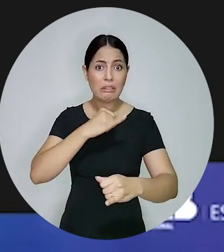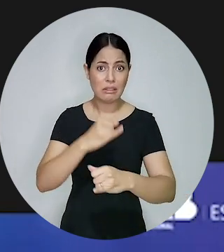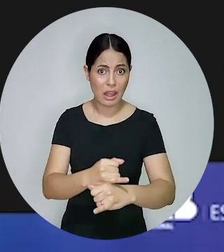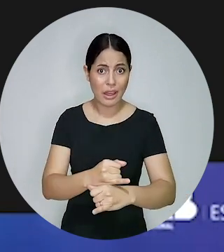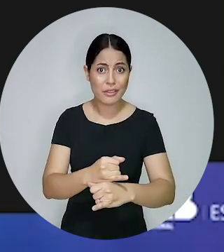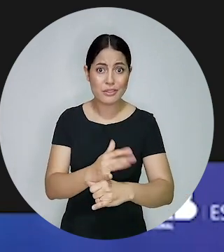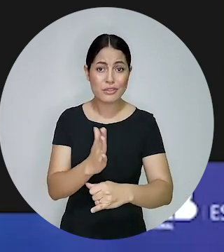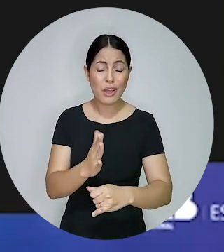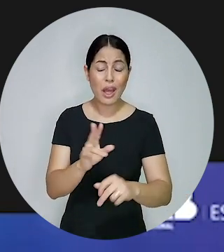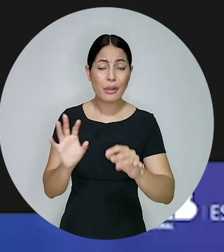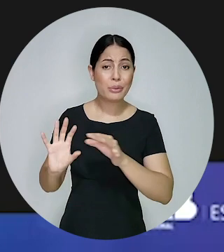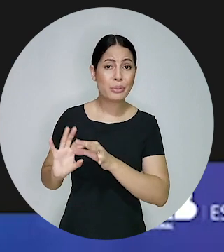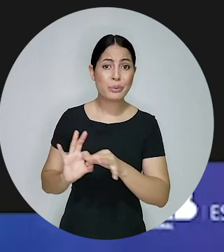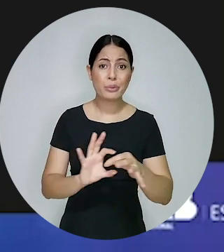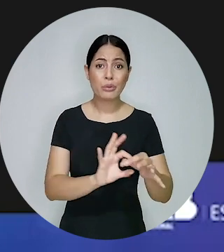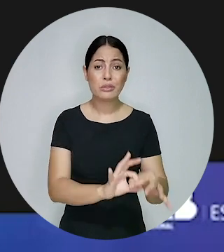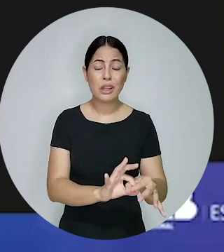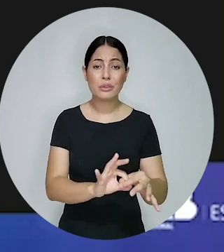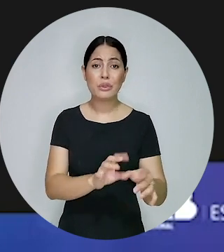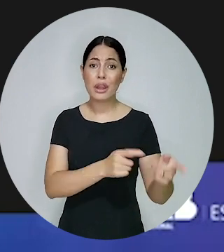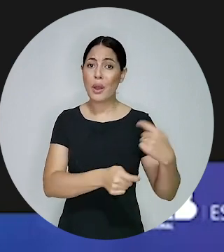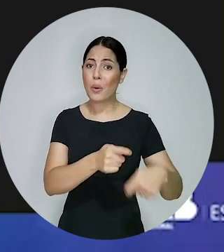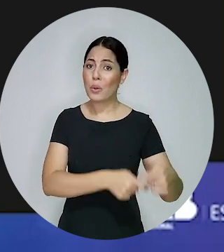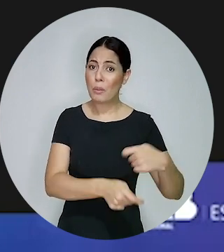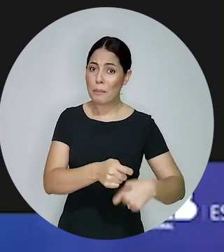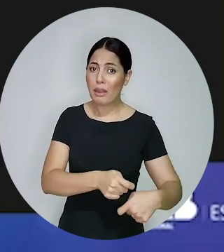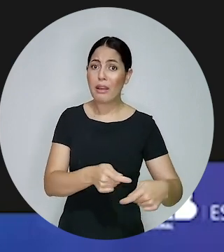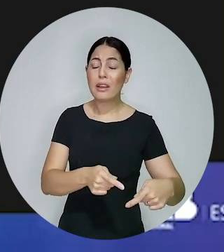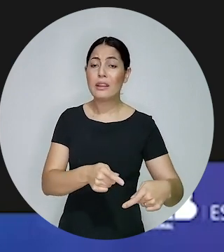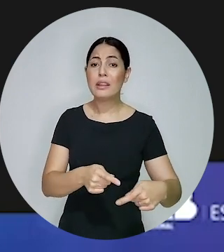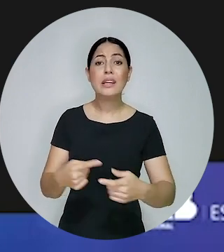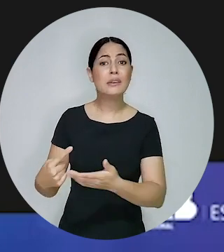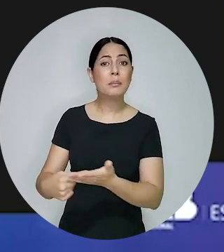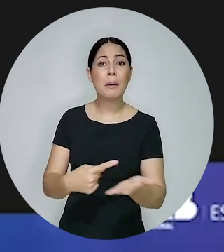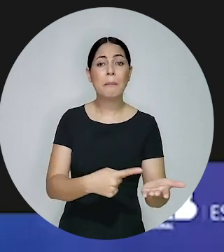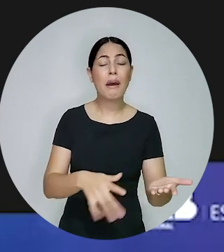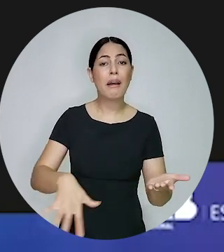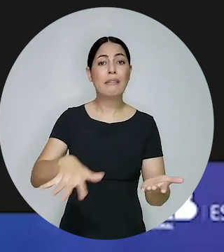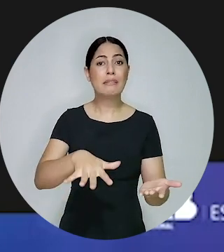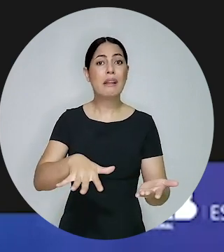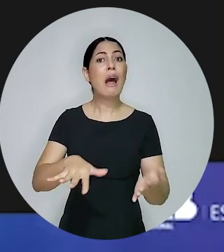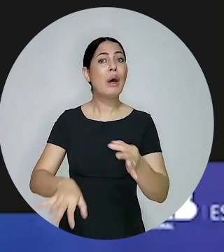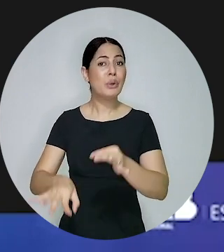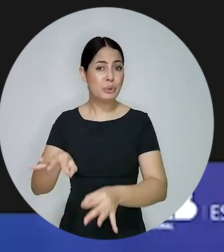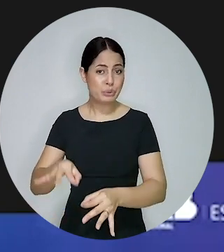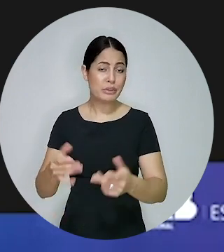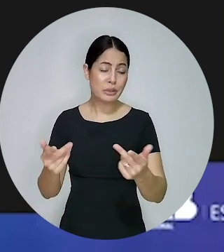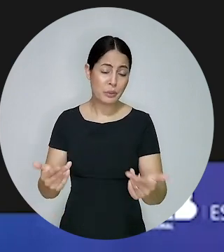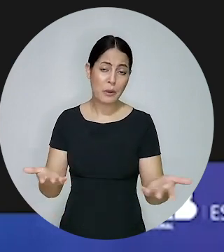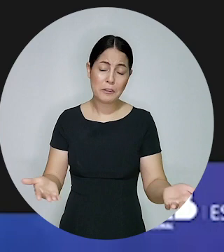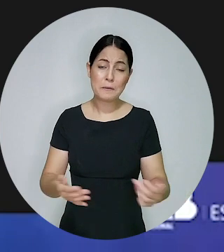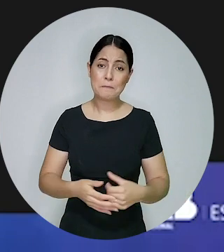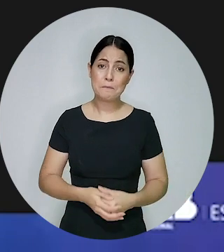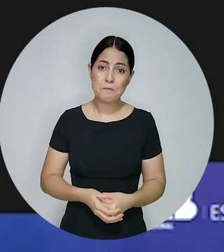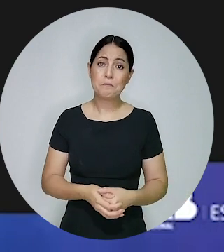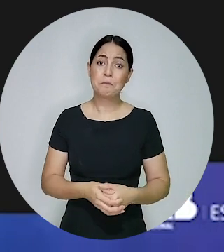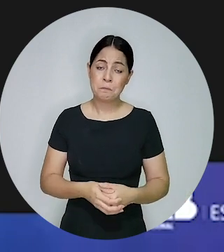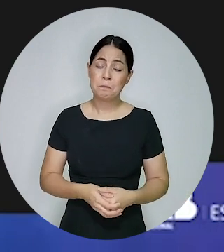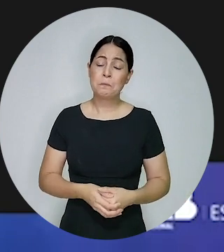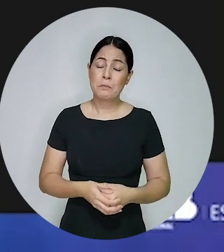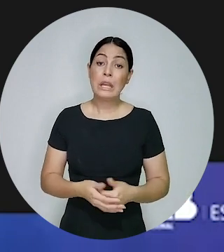flertando com os negócios econômicos e também os jurídicos. A